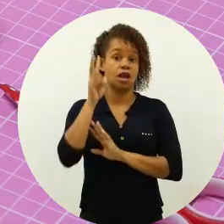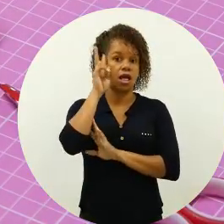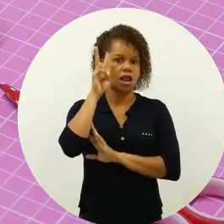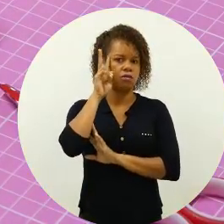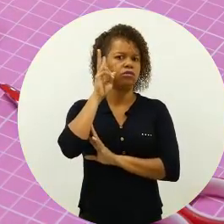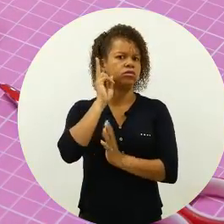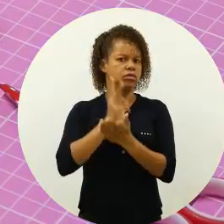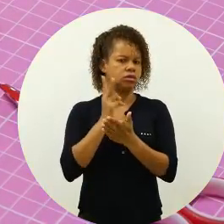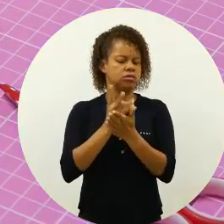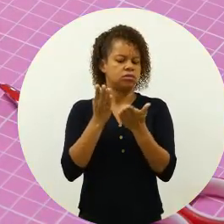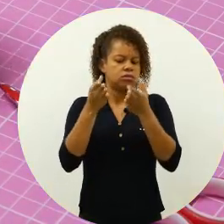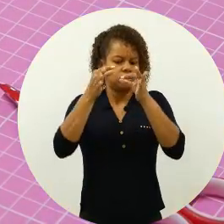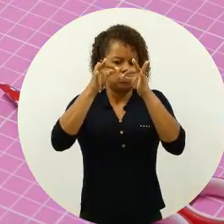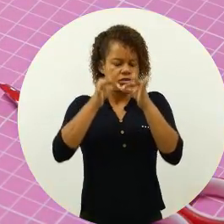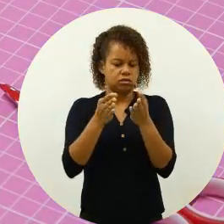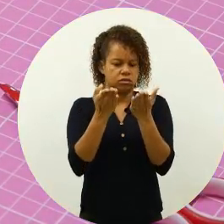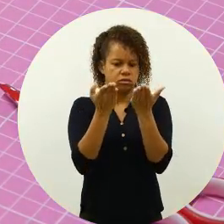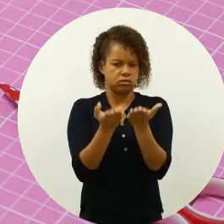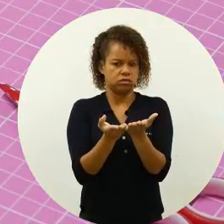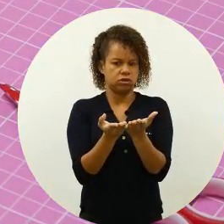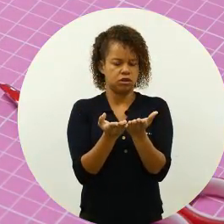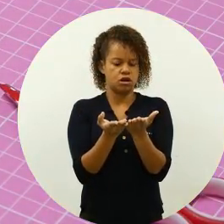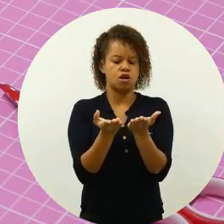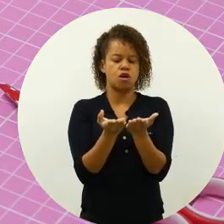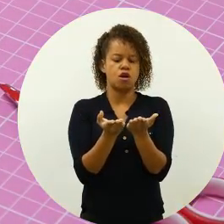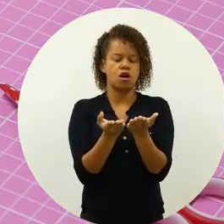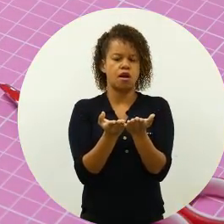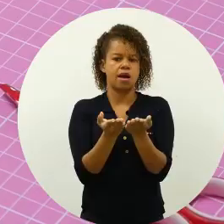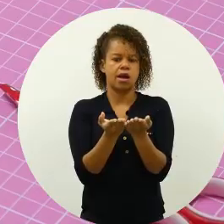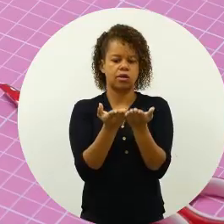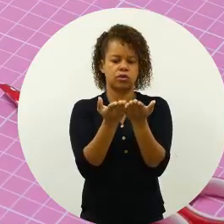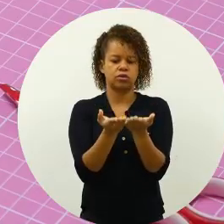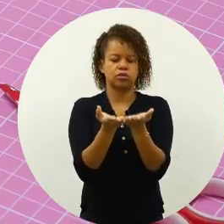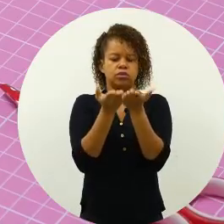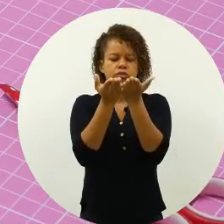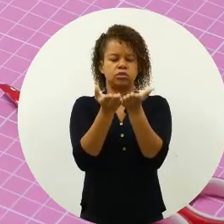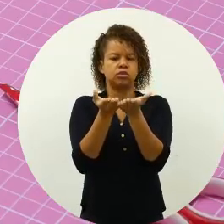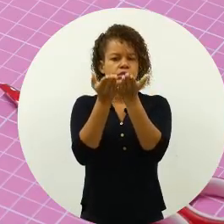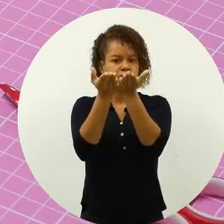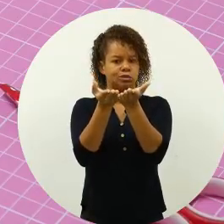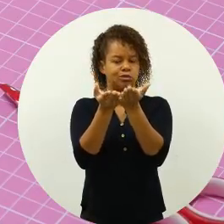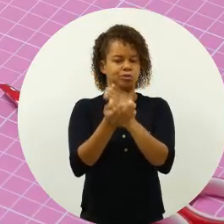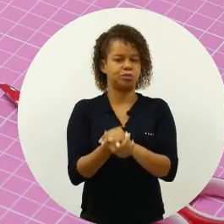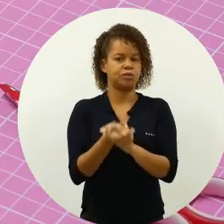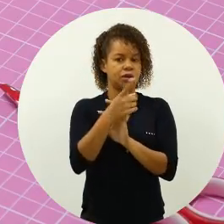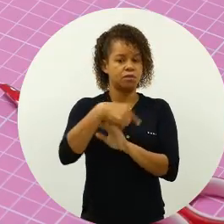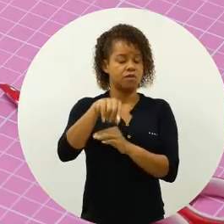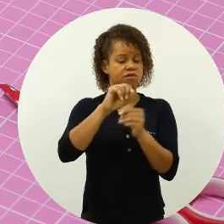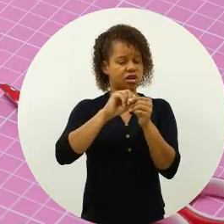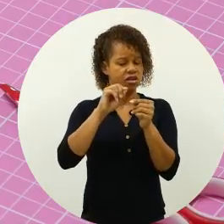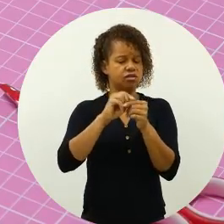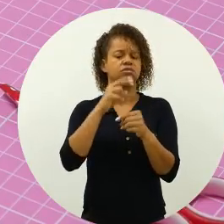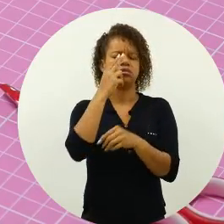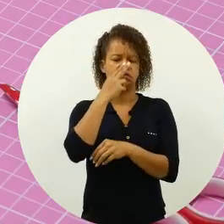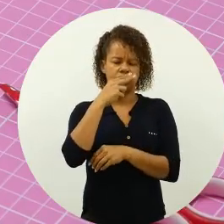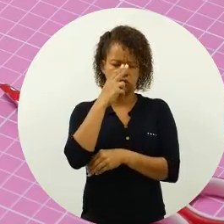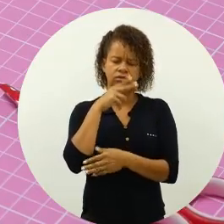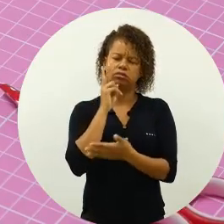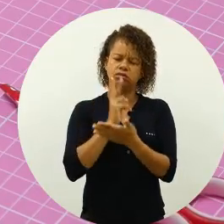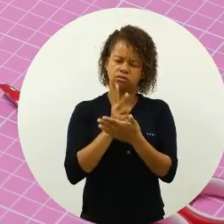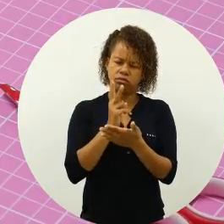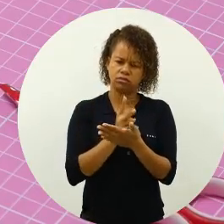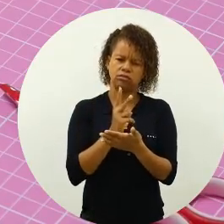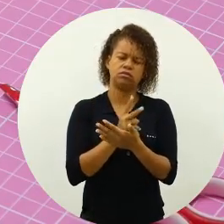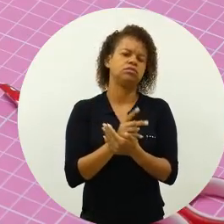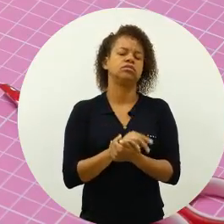Lembrando sempre da posição que deve ser colocado o caderno em cima do outro. Vamos fazer o mesmo procedimento.